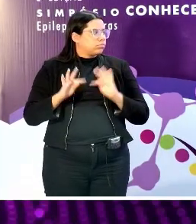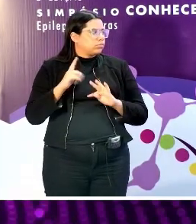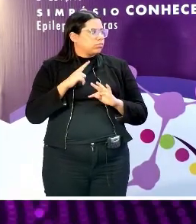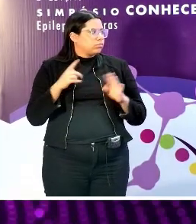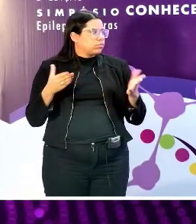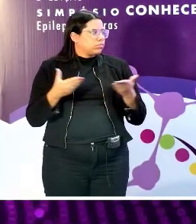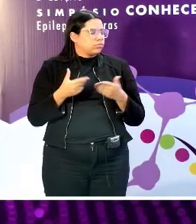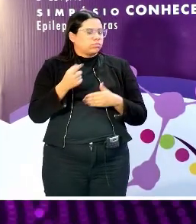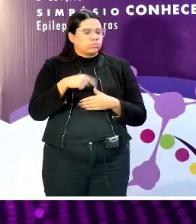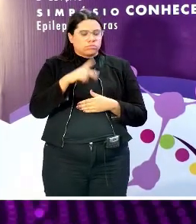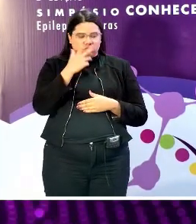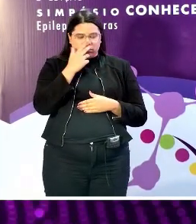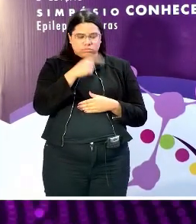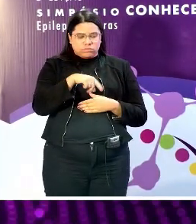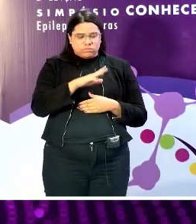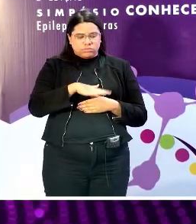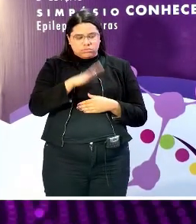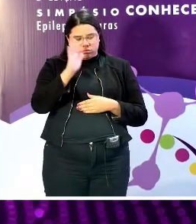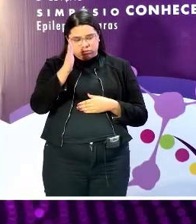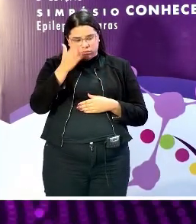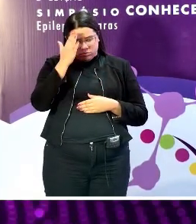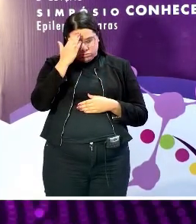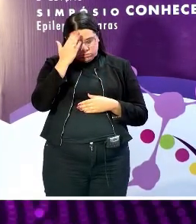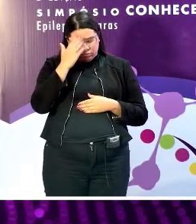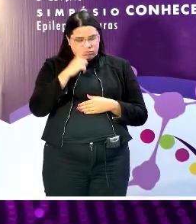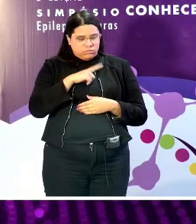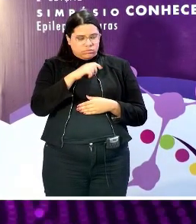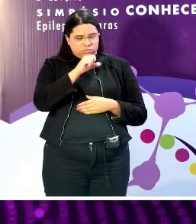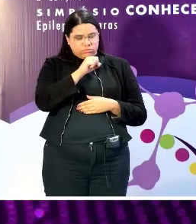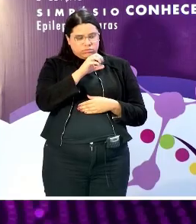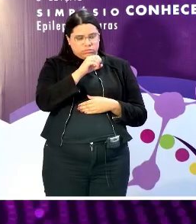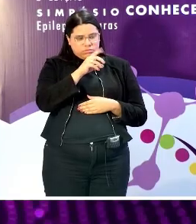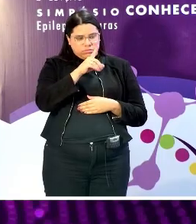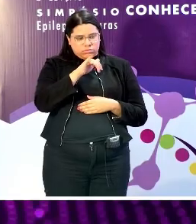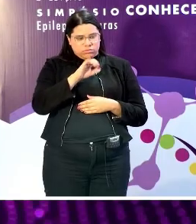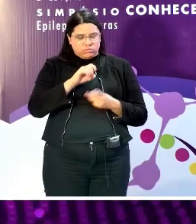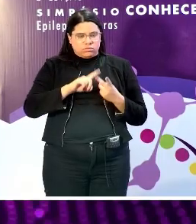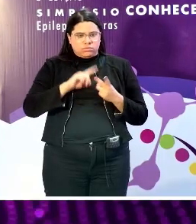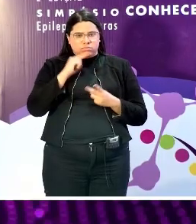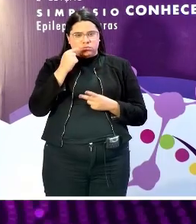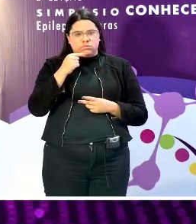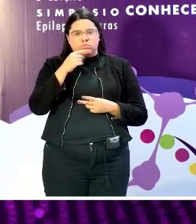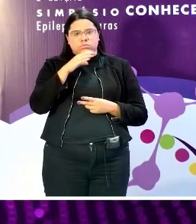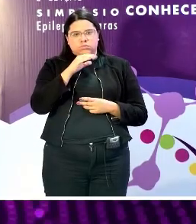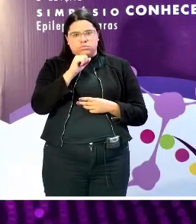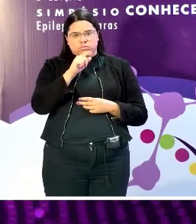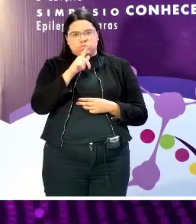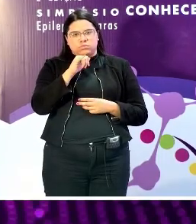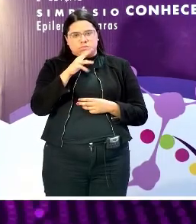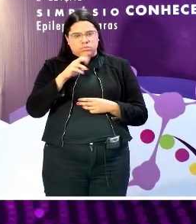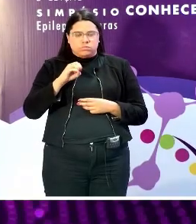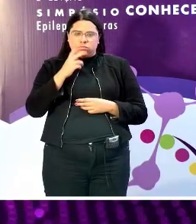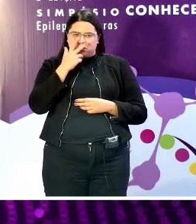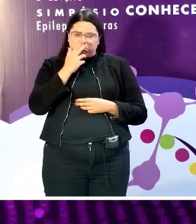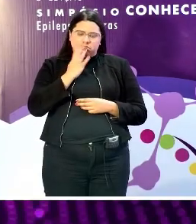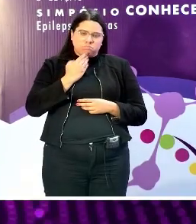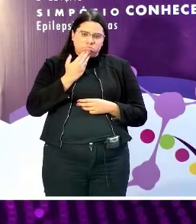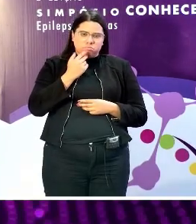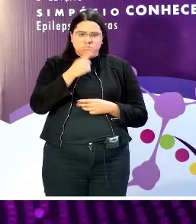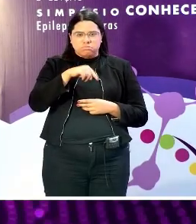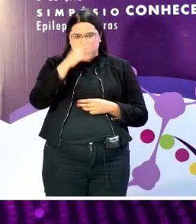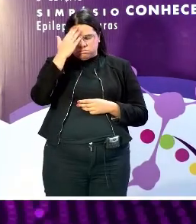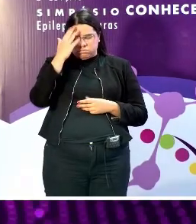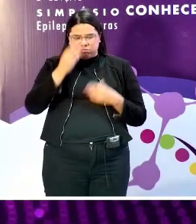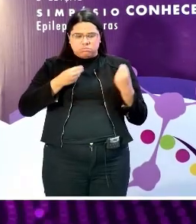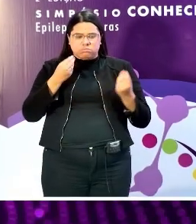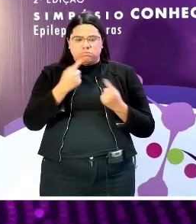Acho que todos vocês entenderam que tem entrada de sódio e a gente tem entrada de cálcio no final, então acho que fica bem mais fácil da gente entender o tipo de